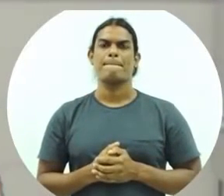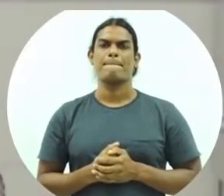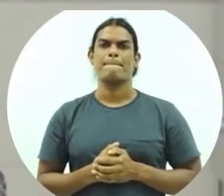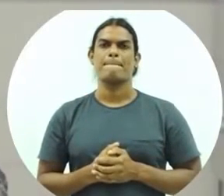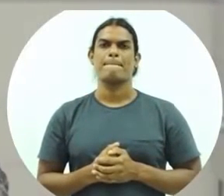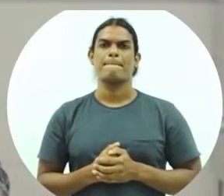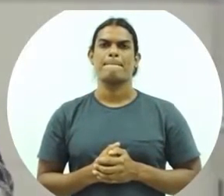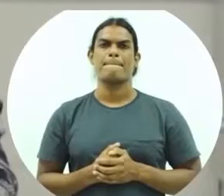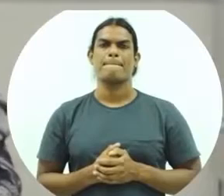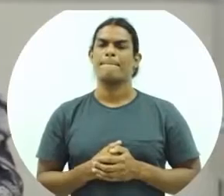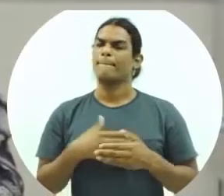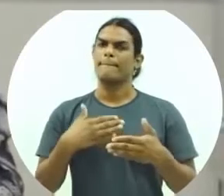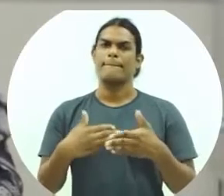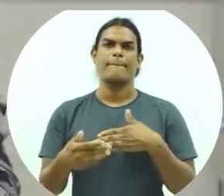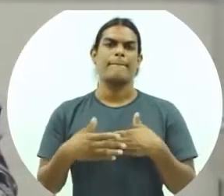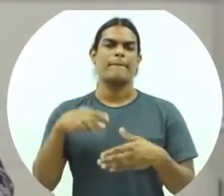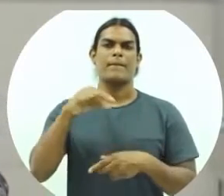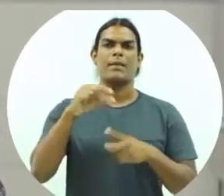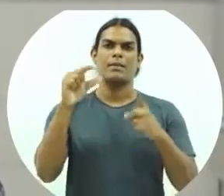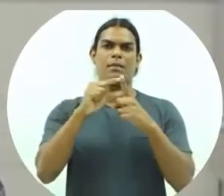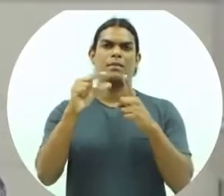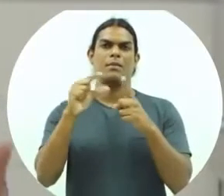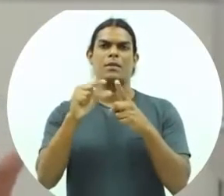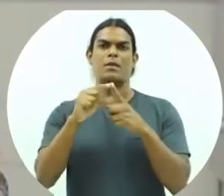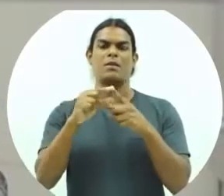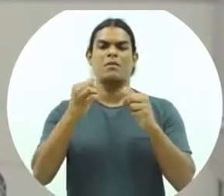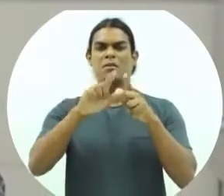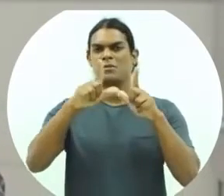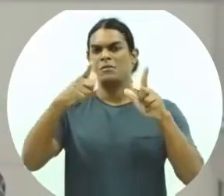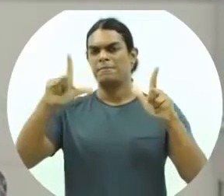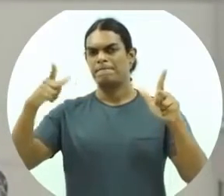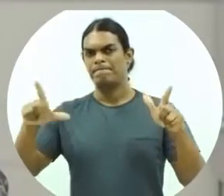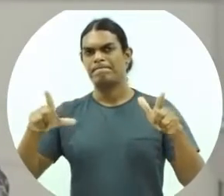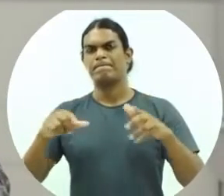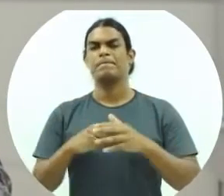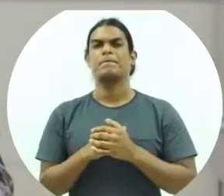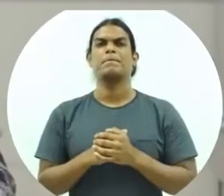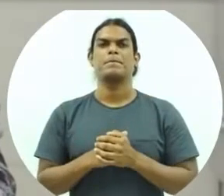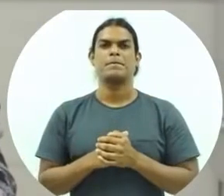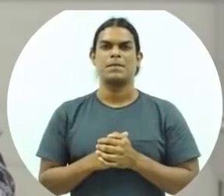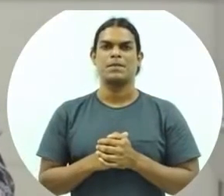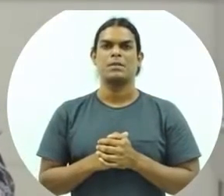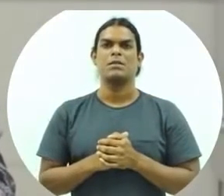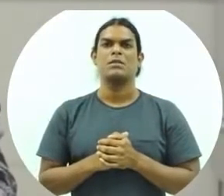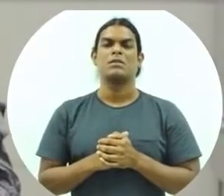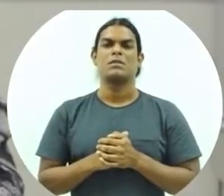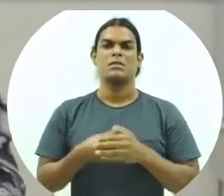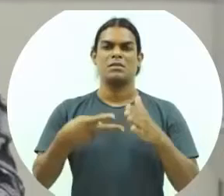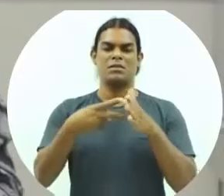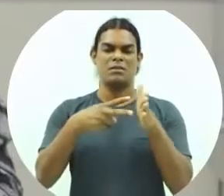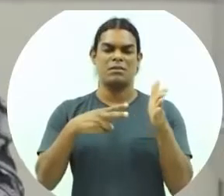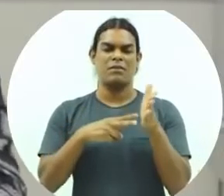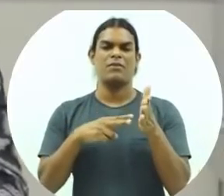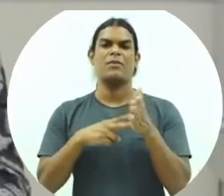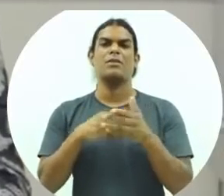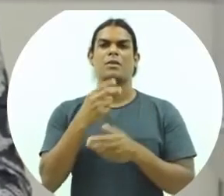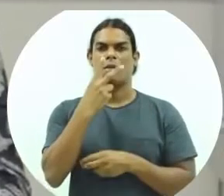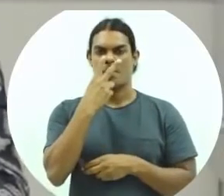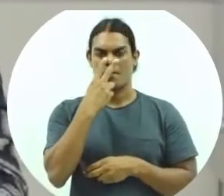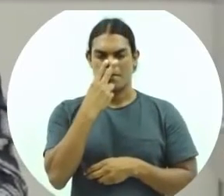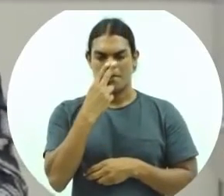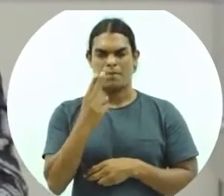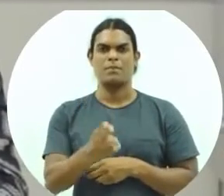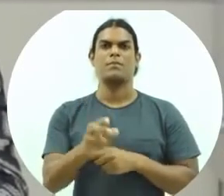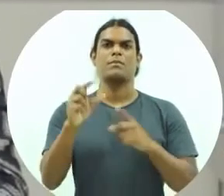a gente identifica qualquer uma dessas palavras em qualquer literatura, nós estamos nos referindo à mesma coisa, avaliação